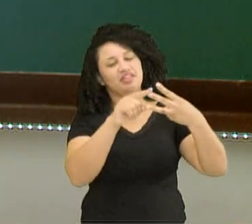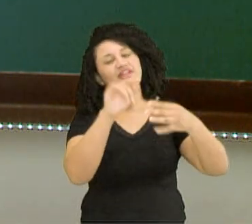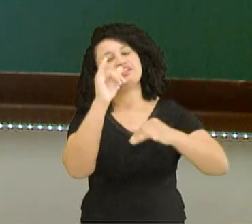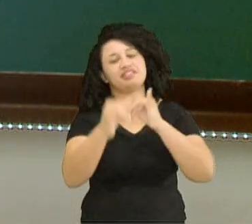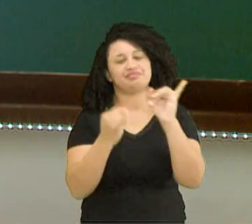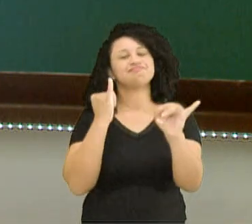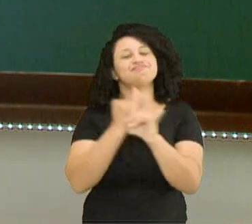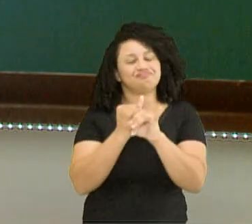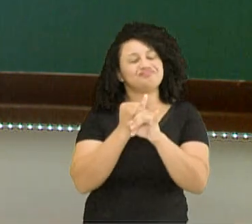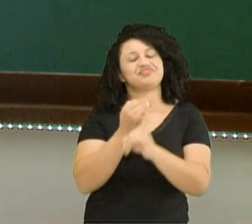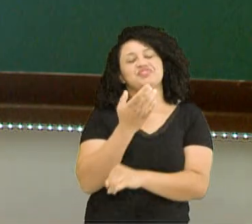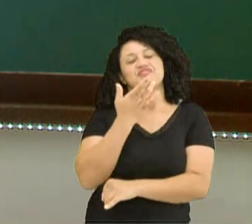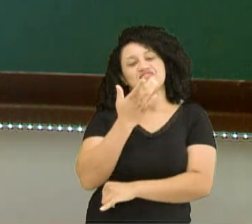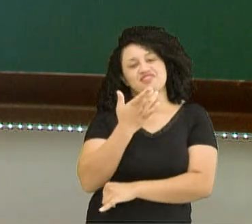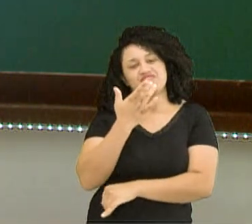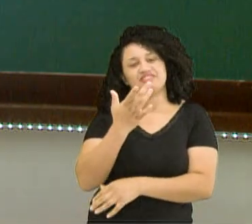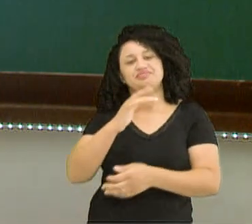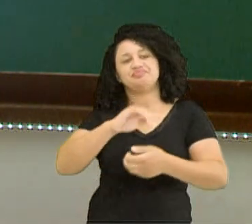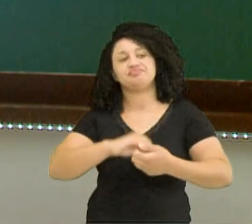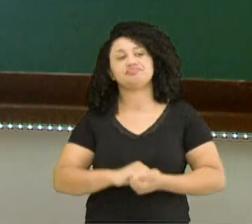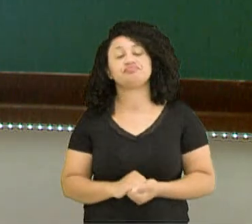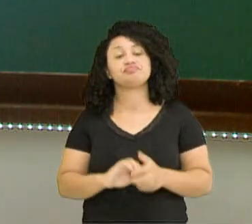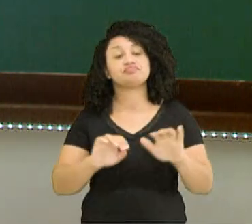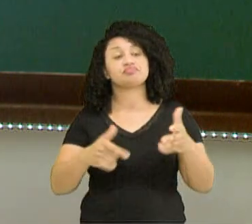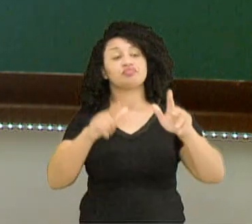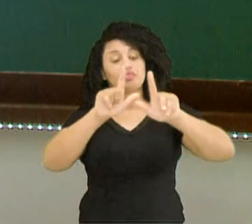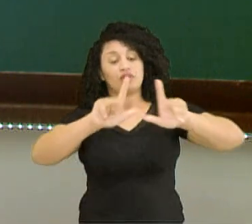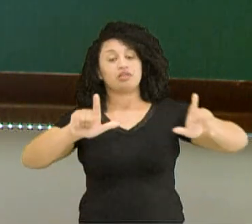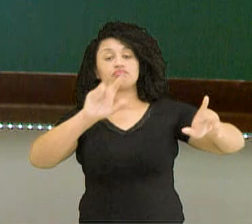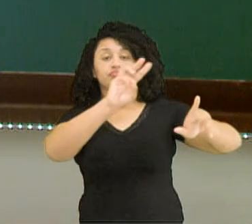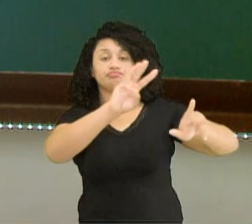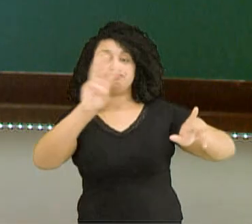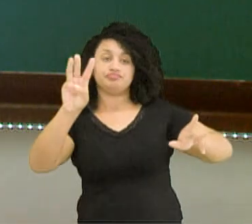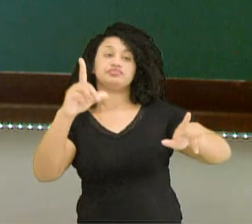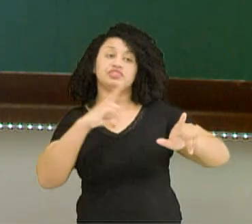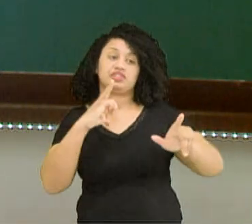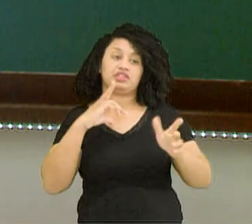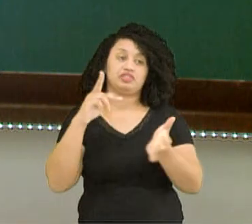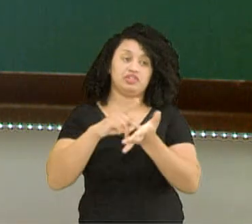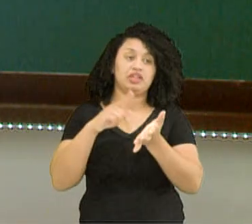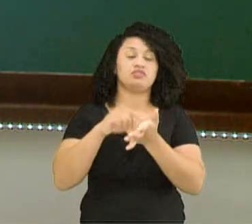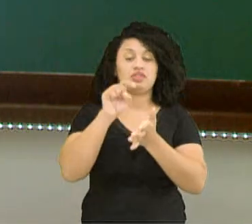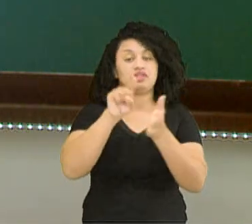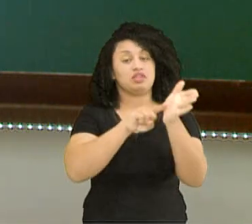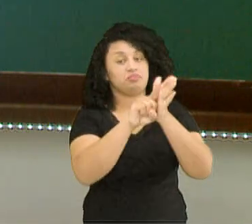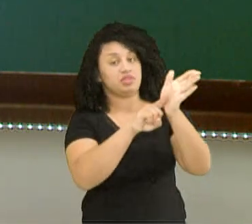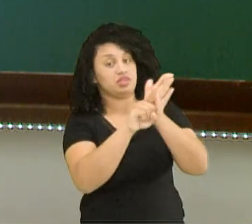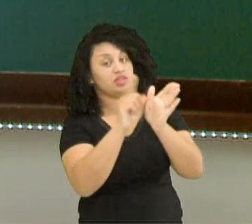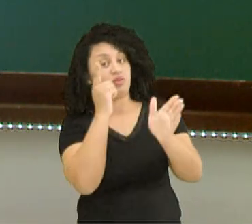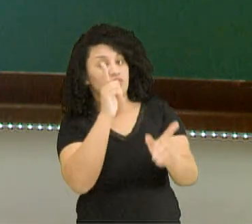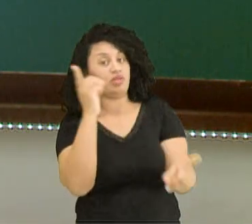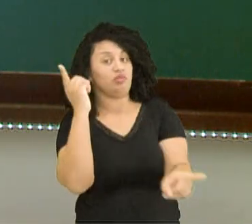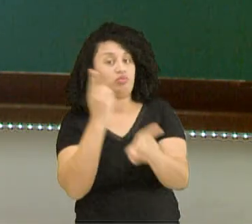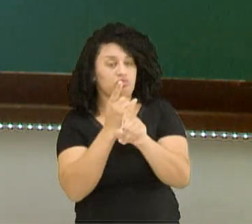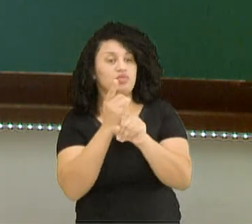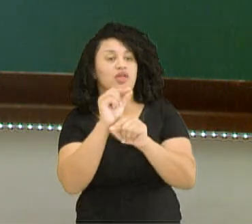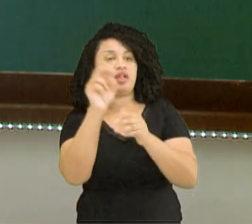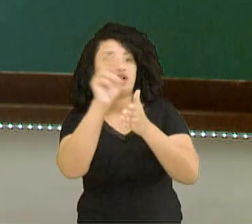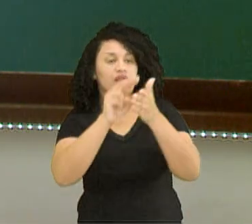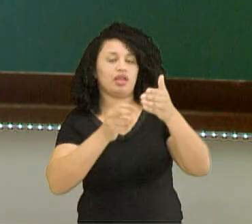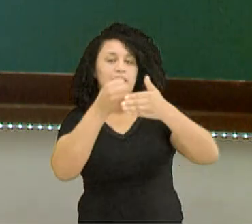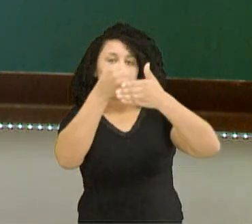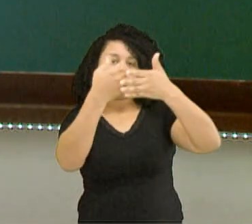internet. Moleza. Então, é um site que ele existe, se você quiser entrar, você vai conseguir entrar e ler